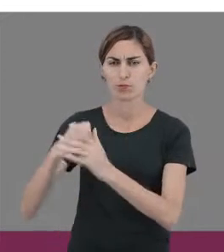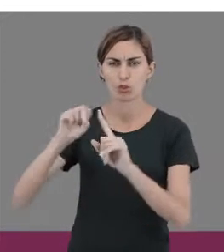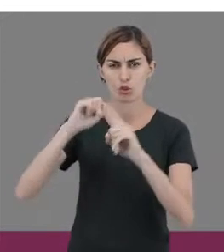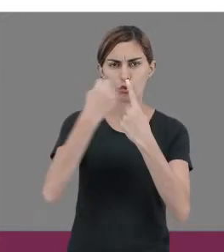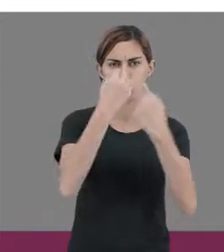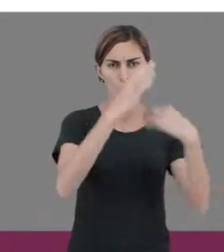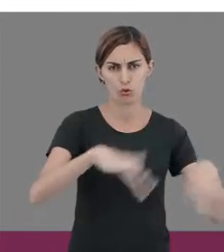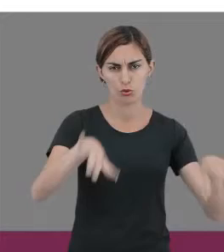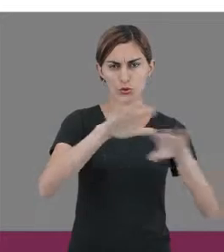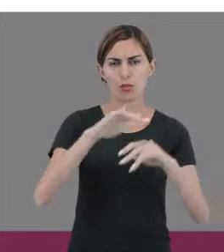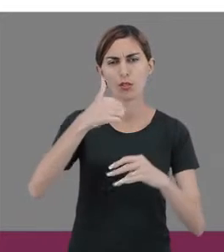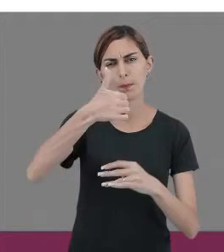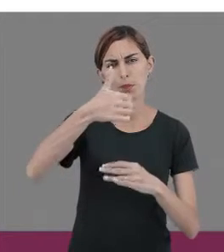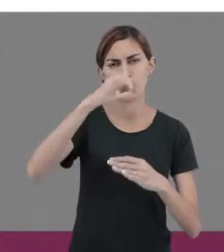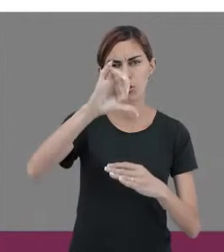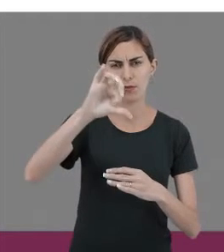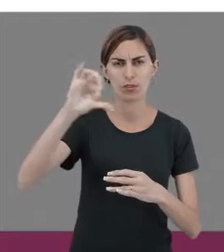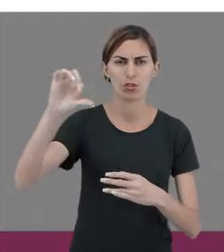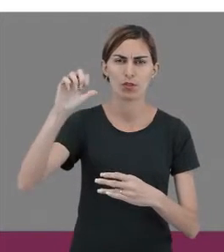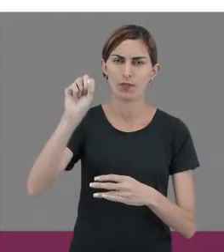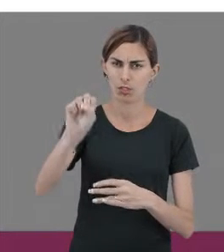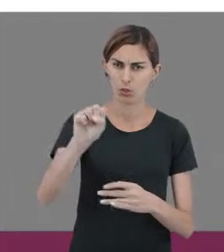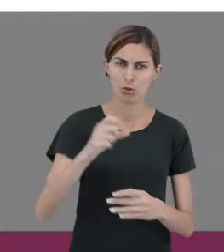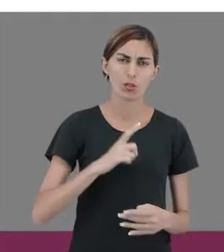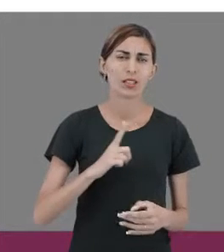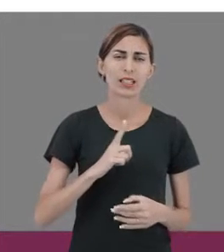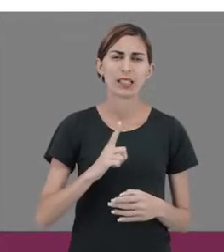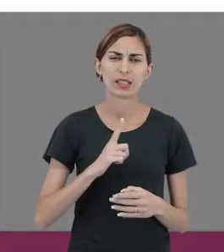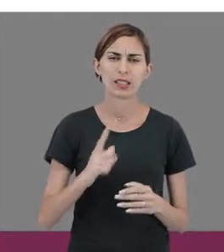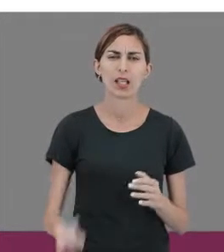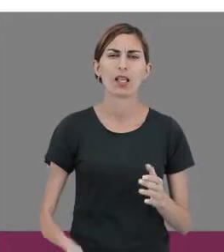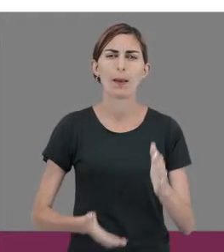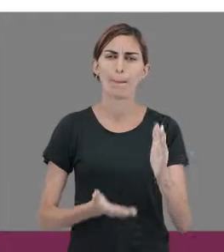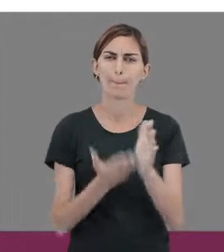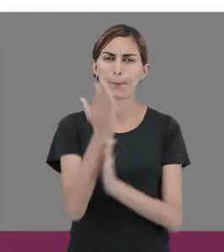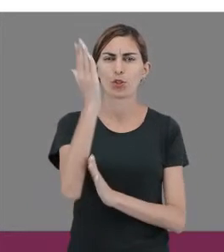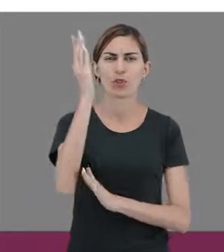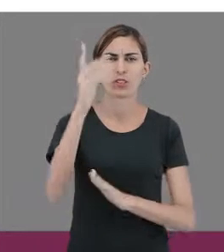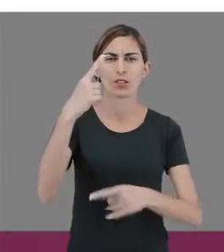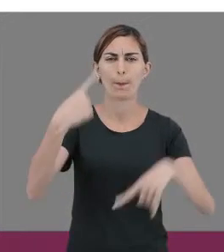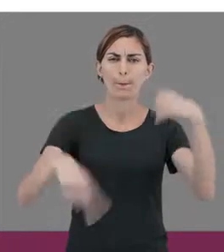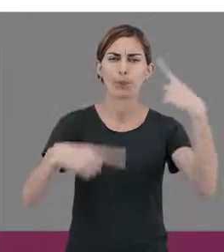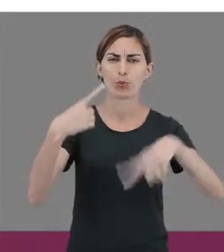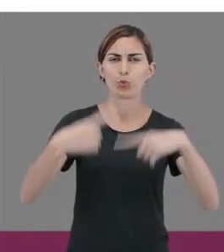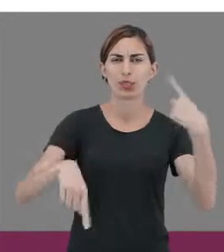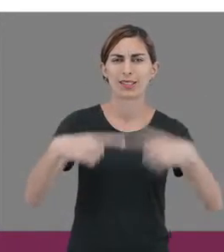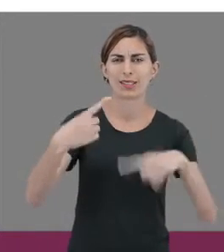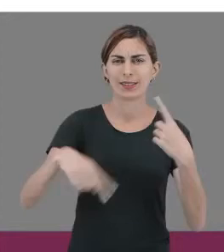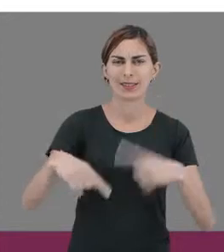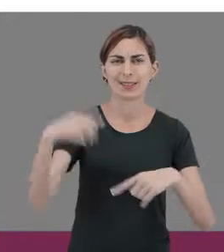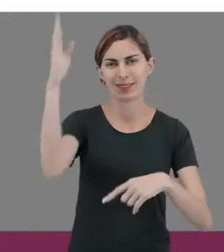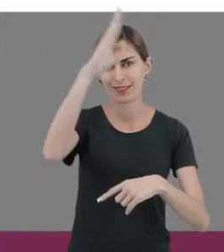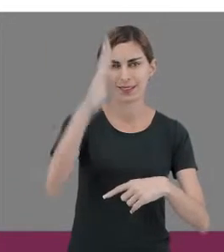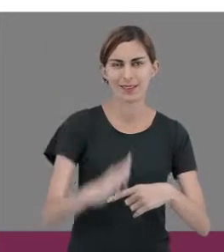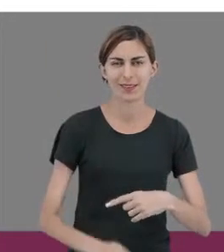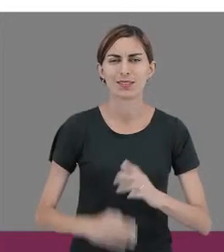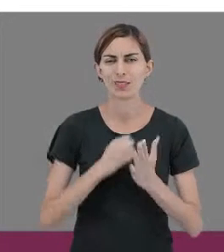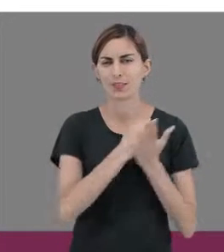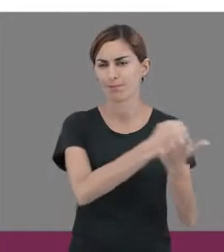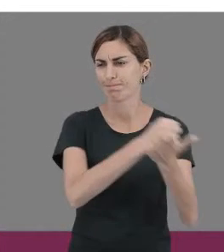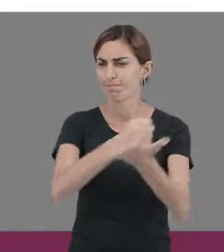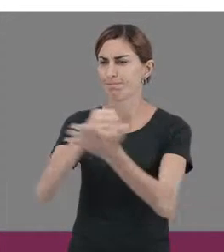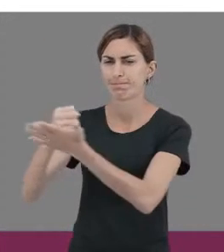mais à frente, em 1998, nós temos a aprovação da Política Nacional de Assistência Social, e que